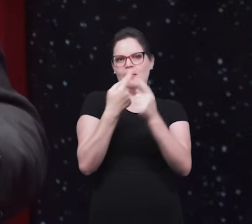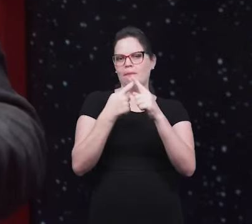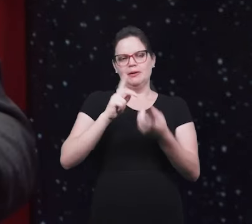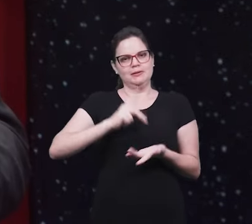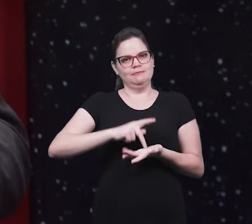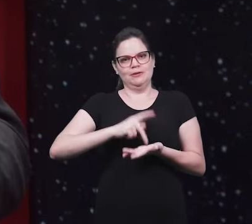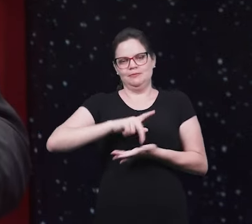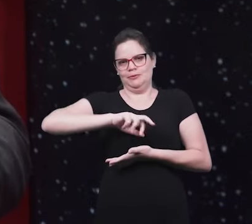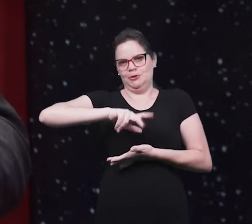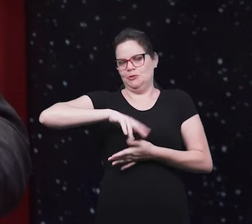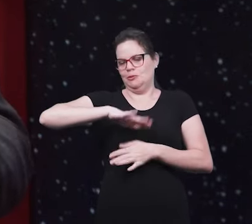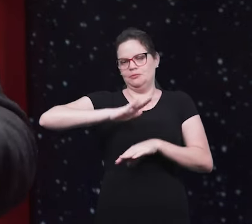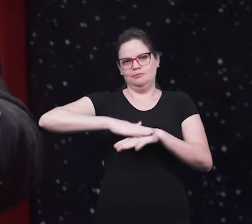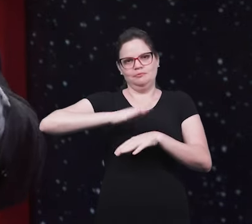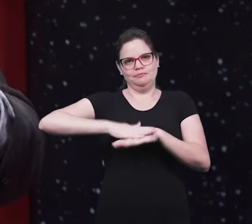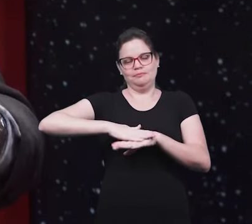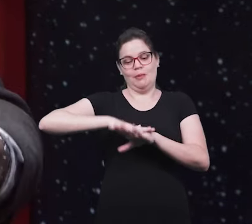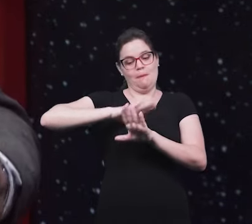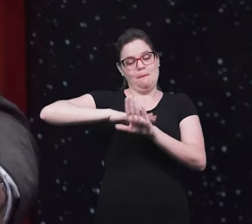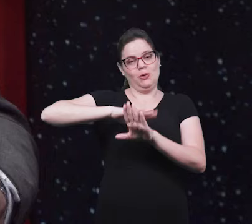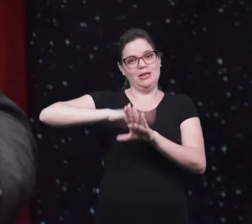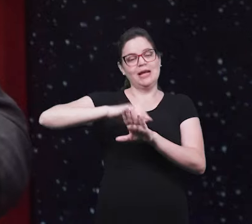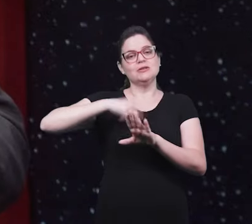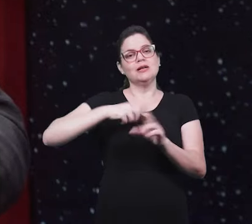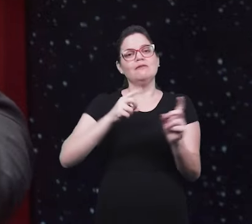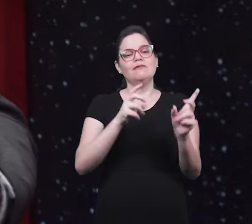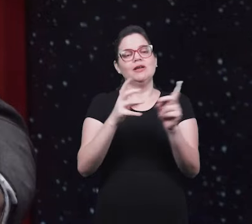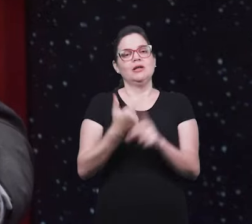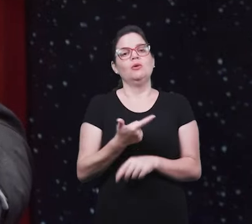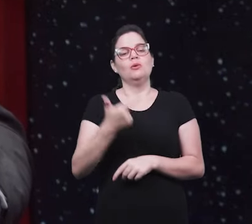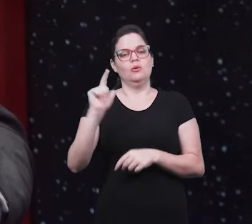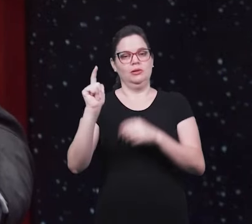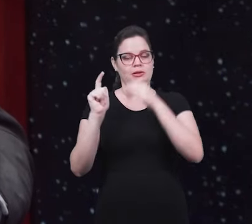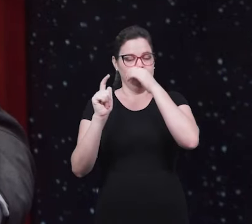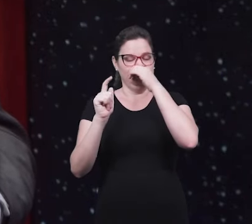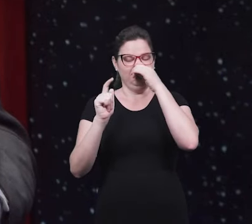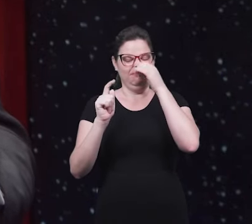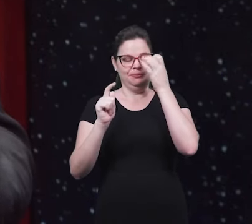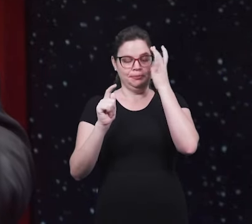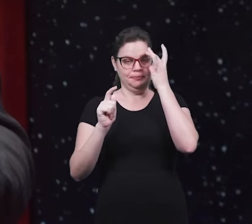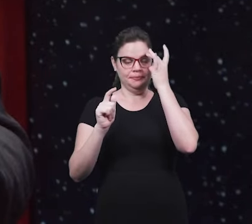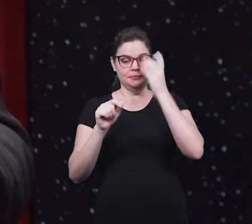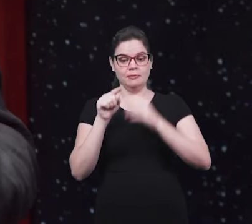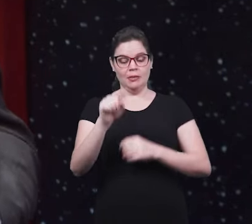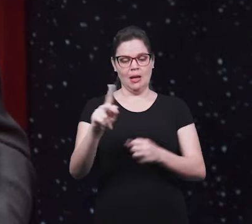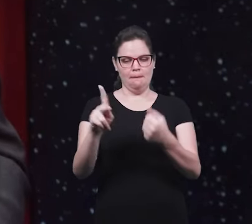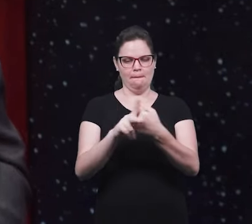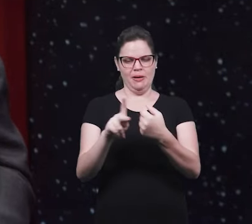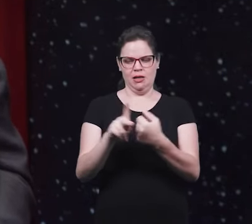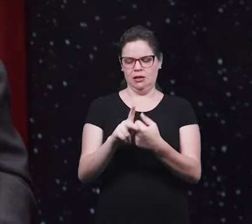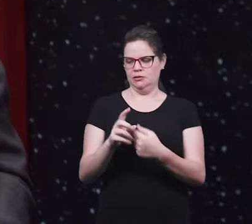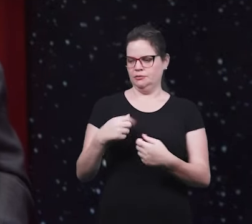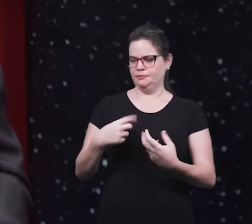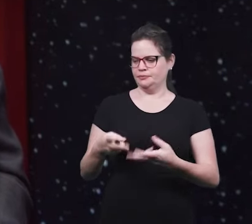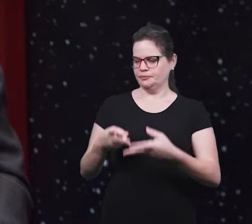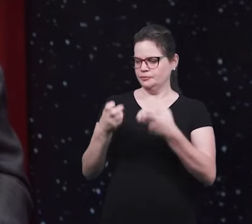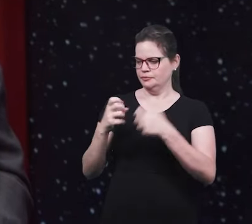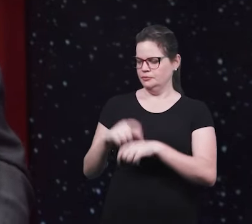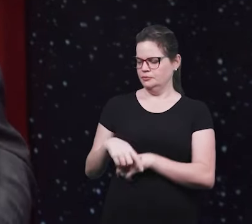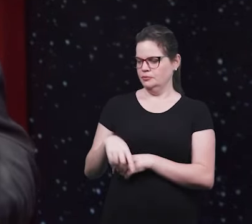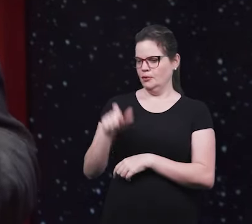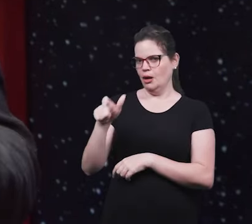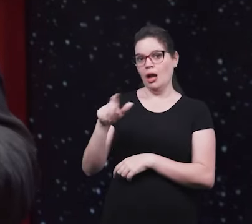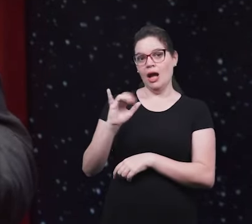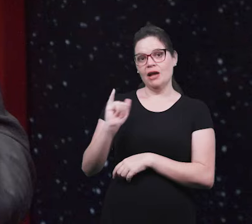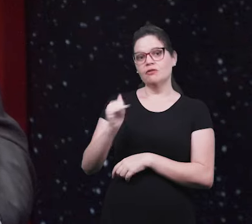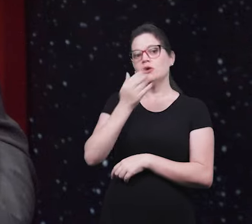ao receber, o Espírito Santo lhe revela o que havia acontecido, e Pedro diz a Ananias: Ananias,